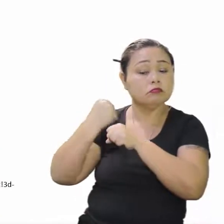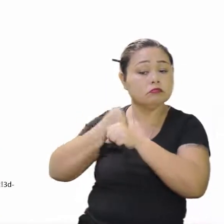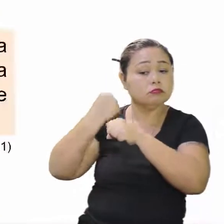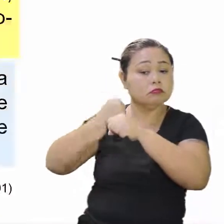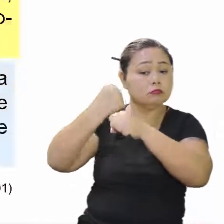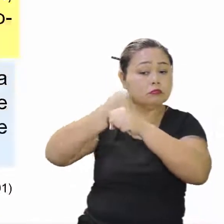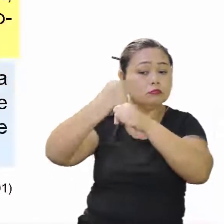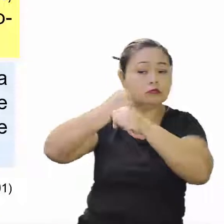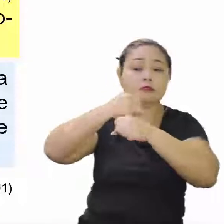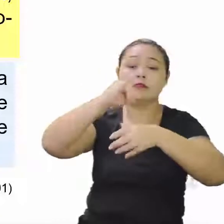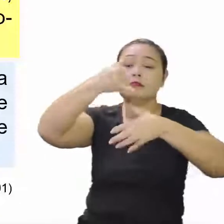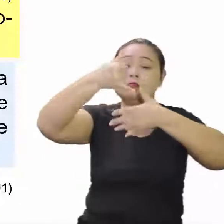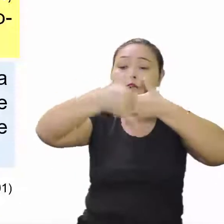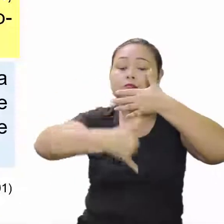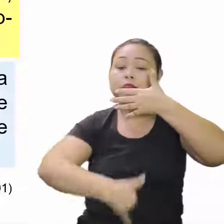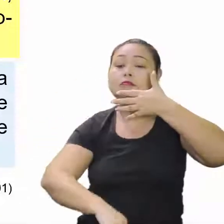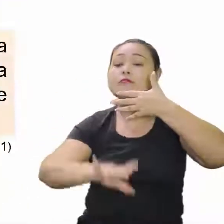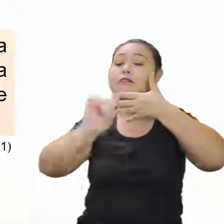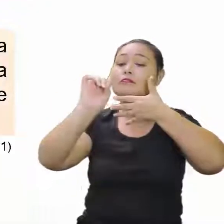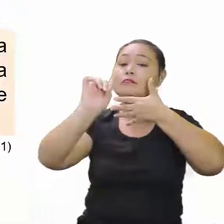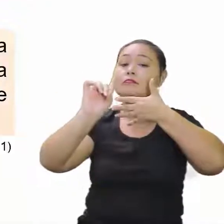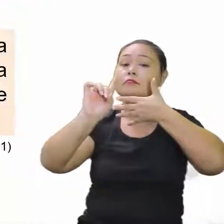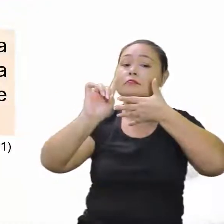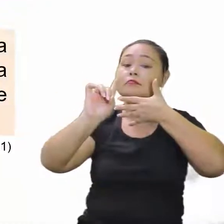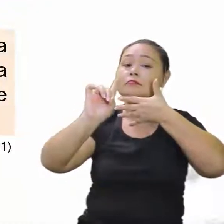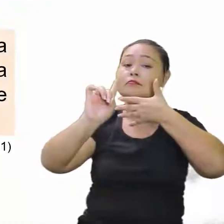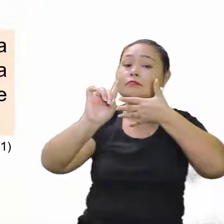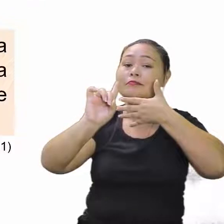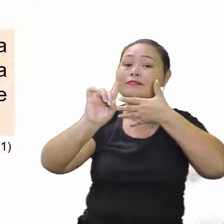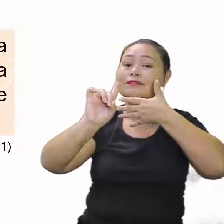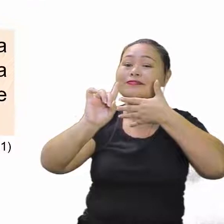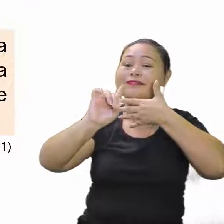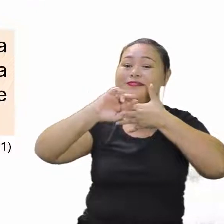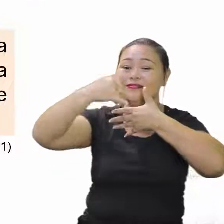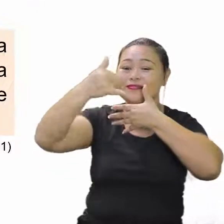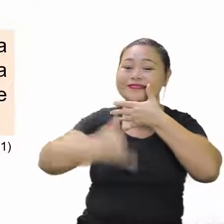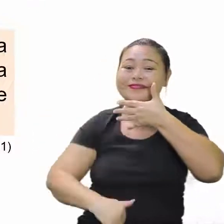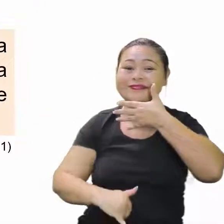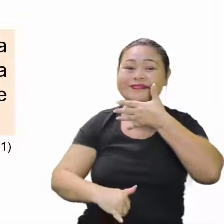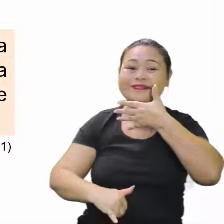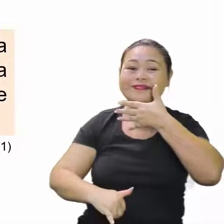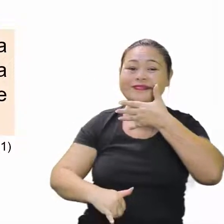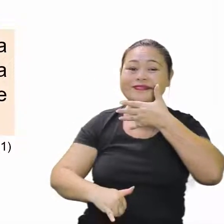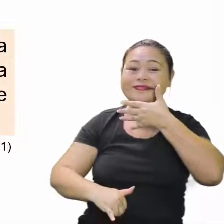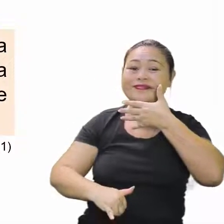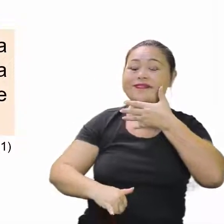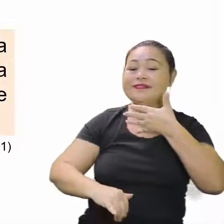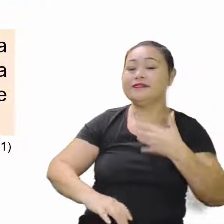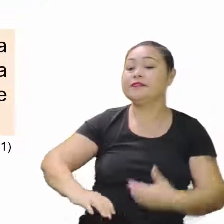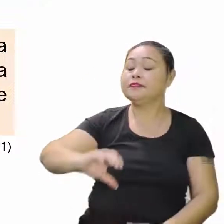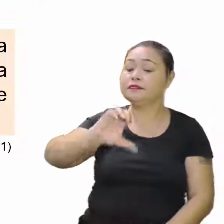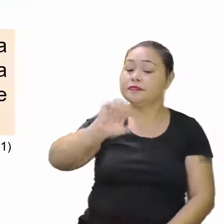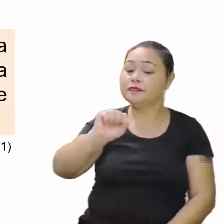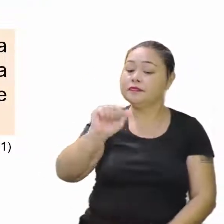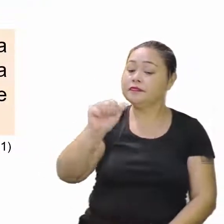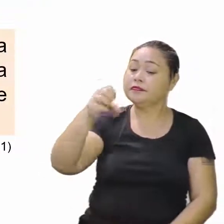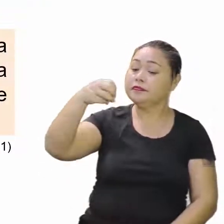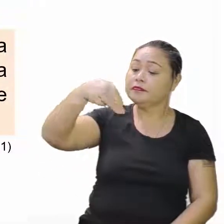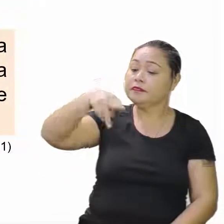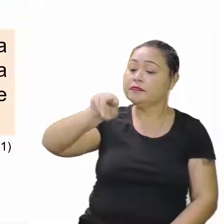a hidrelétrica de... Foi demais agora aí. A hidrelétrica de Samuel.